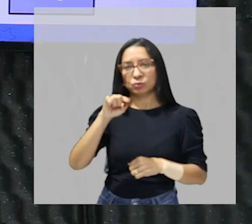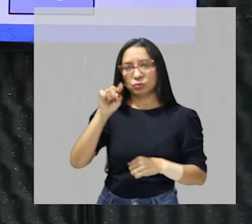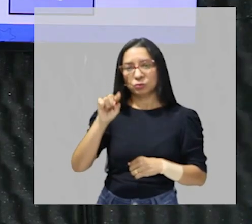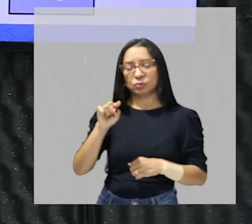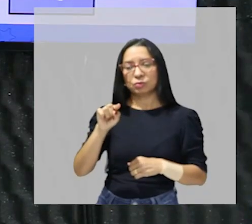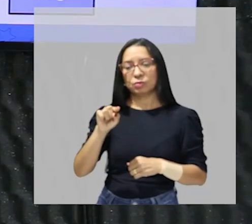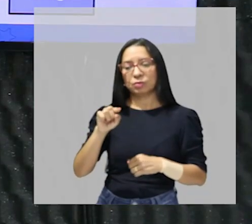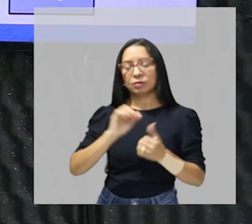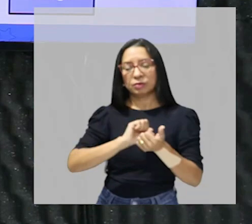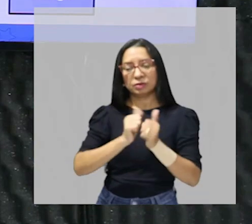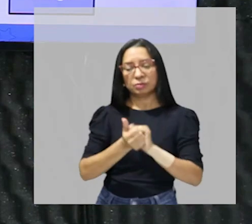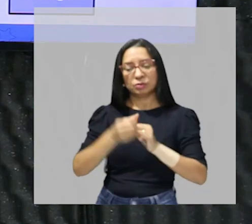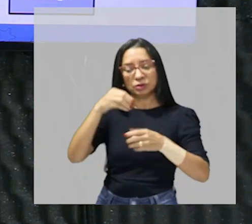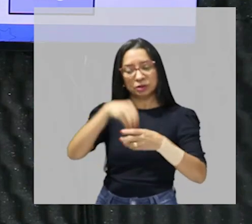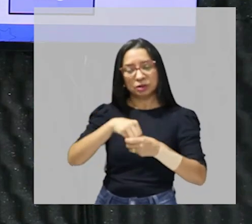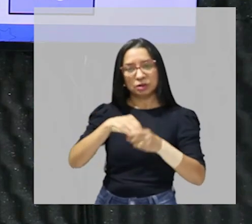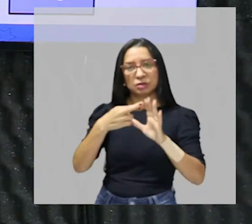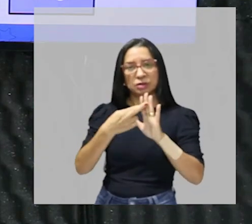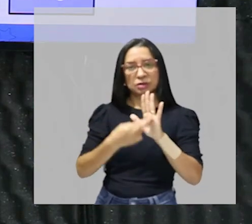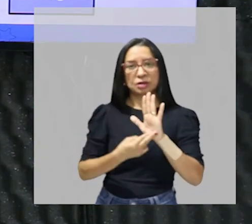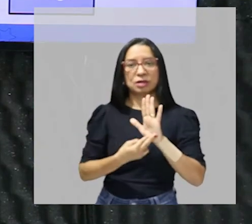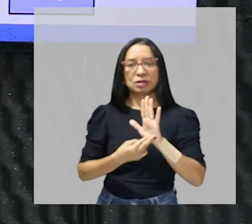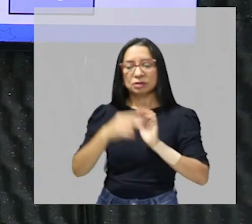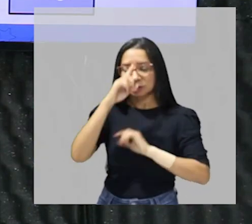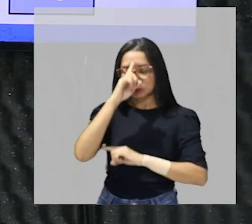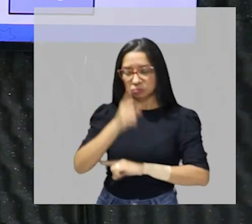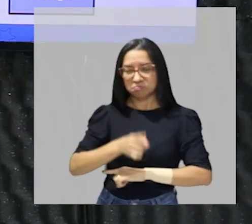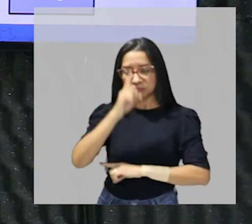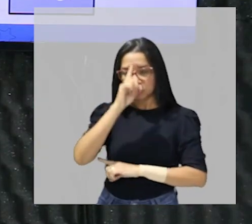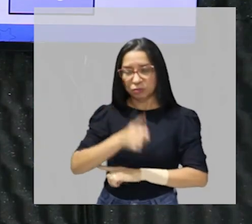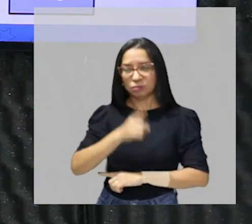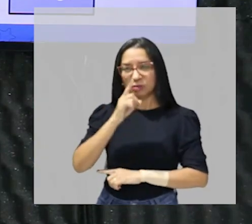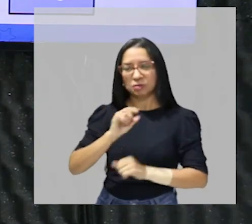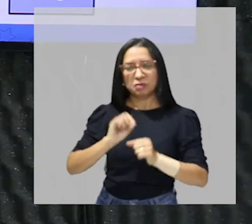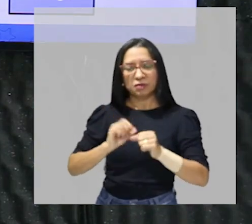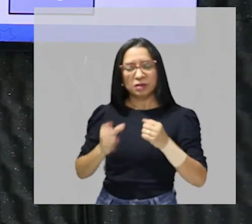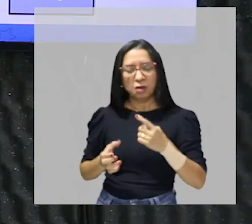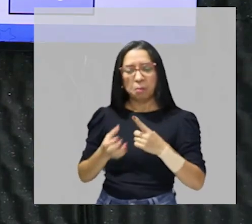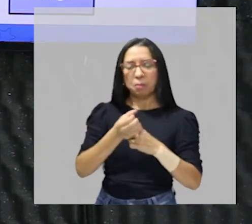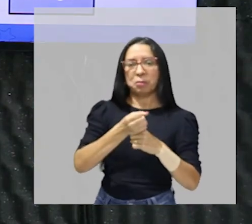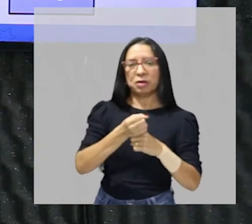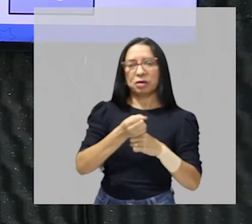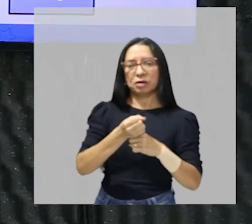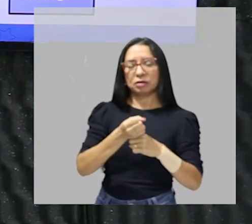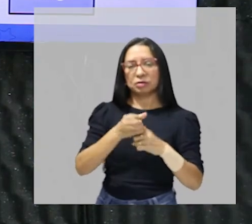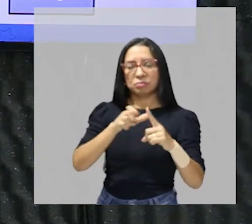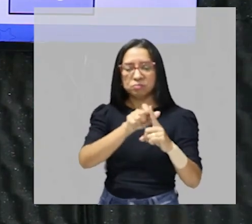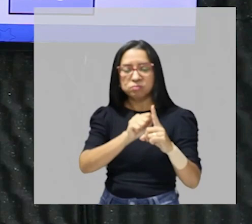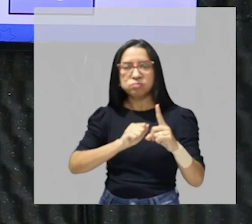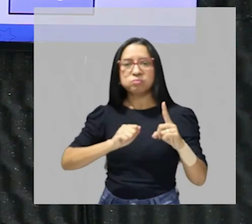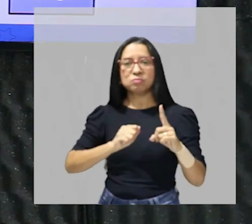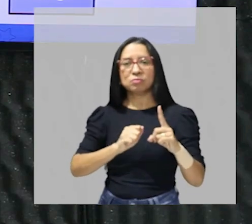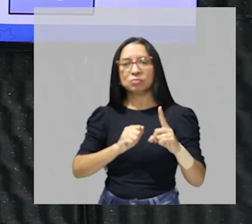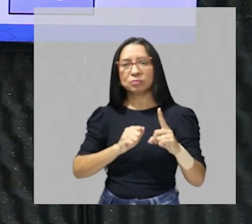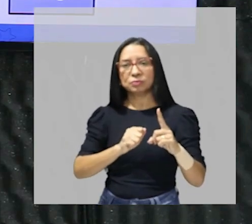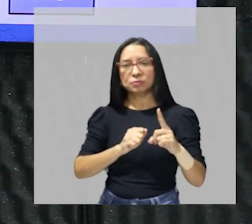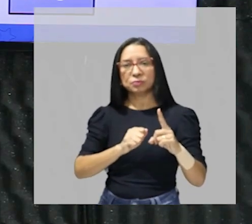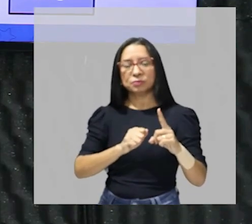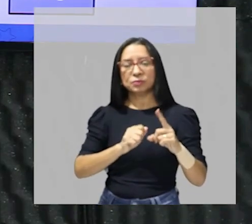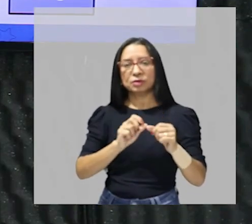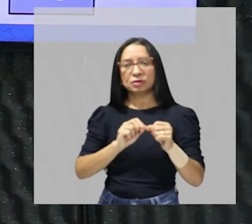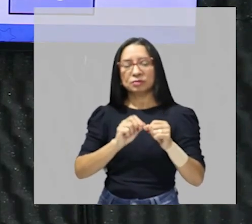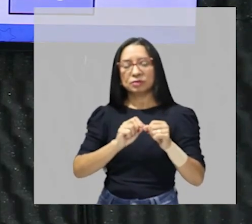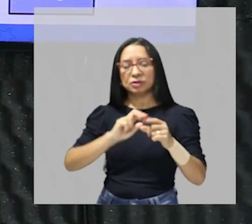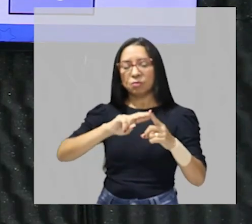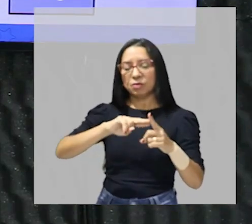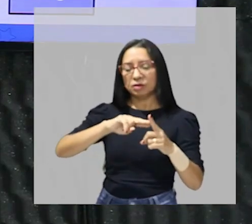que dentro do seu regulamento é de domínio. Você está lá com o atleta, você vai fazer a sua pegada no kimono do atleta lá e você vai fazer